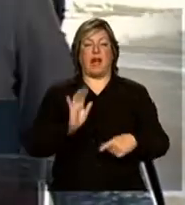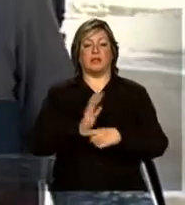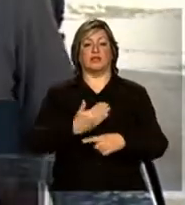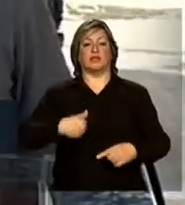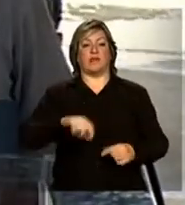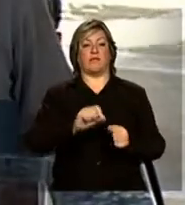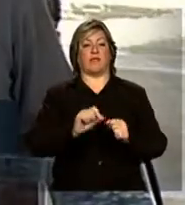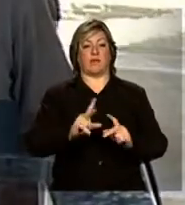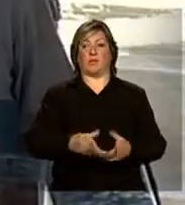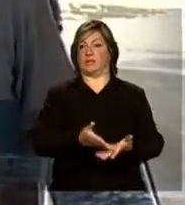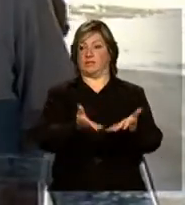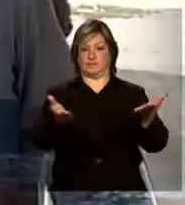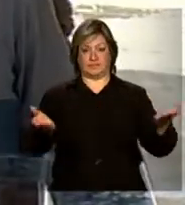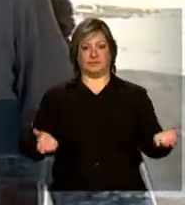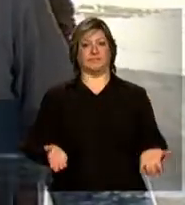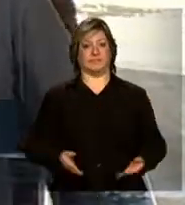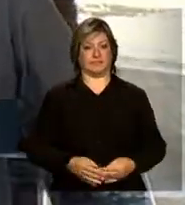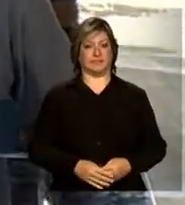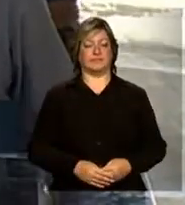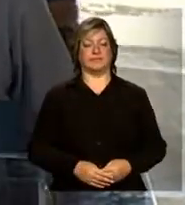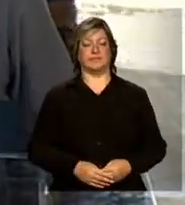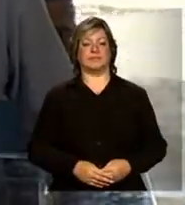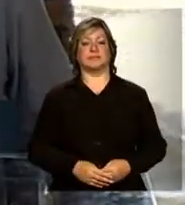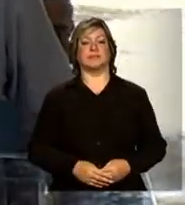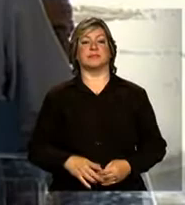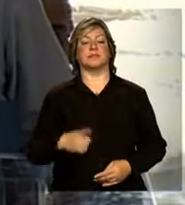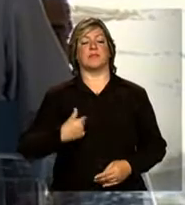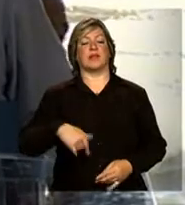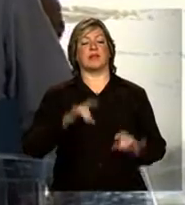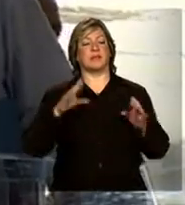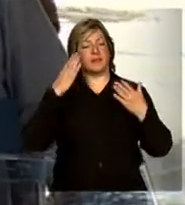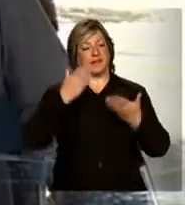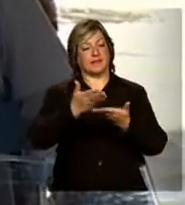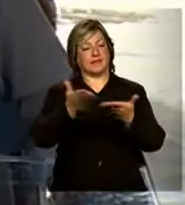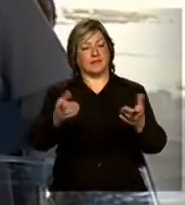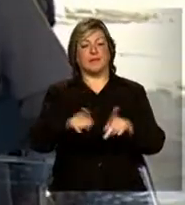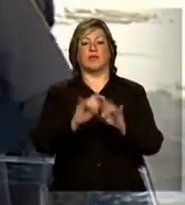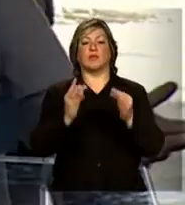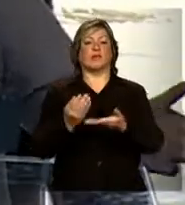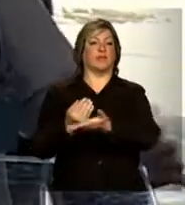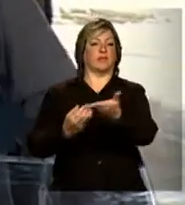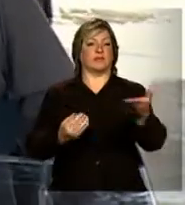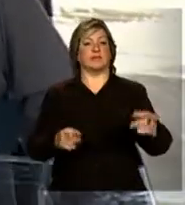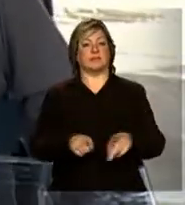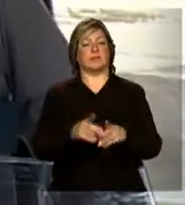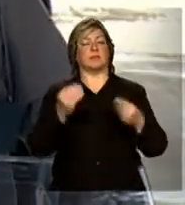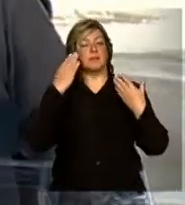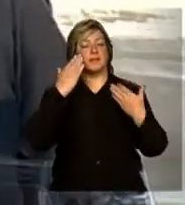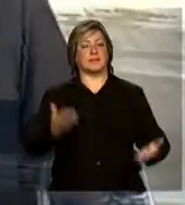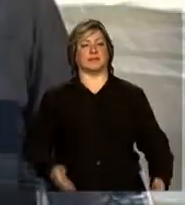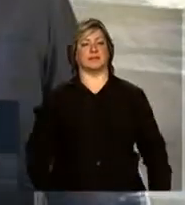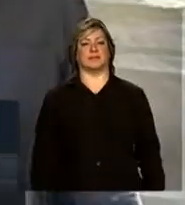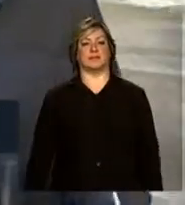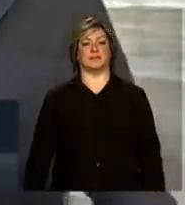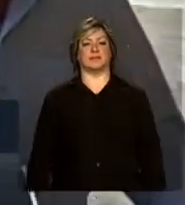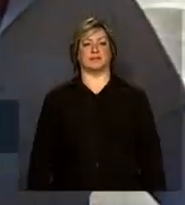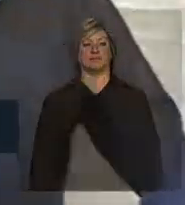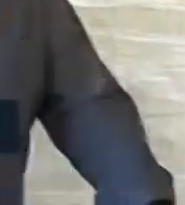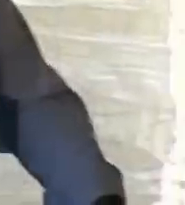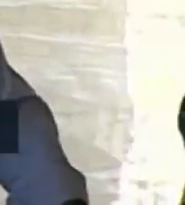realizar o que estamos fazendo nosso especial de agradecimento a eles e a todos vocês muito obrigado